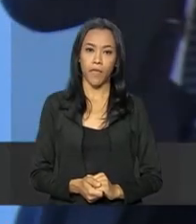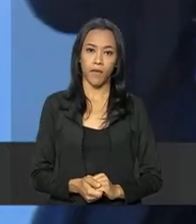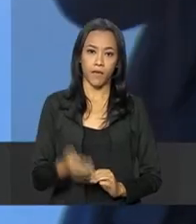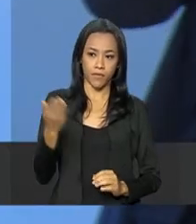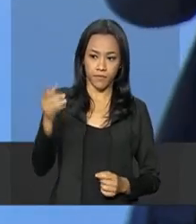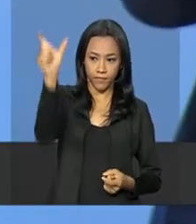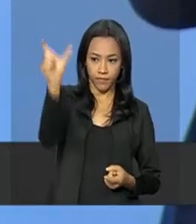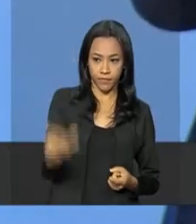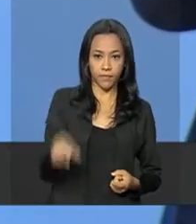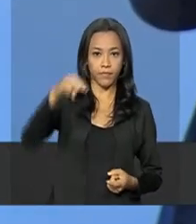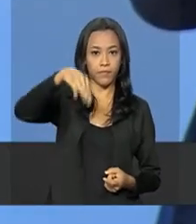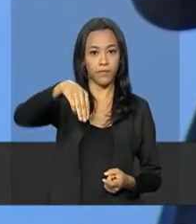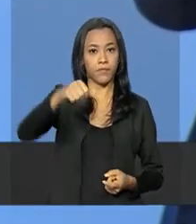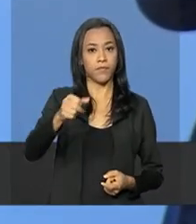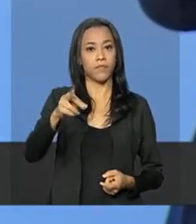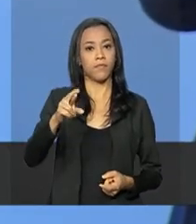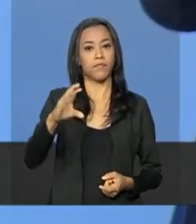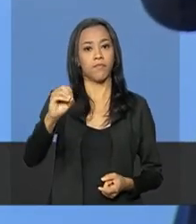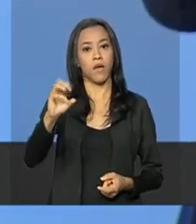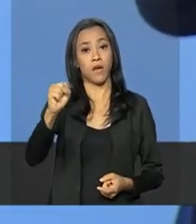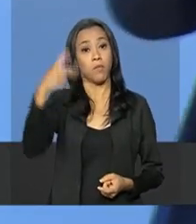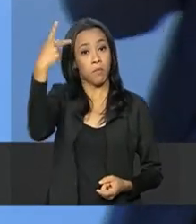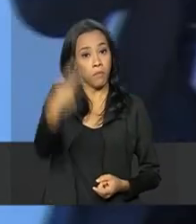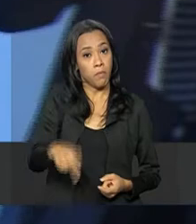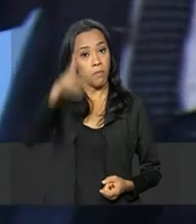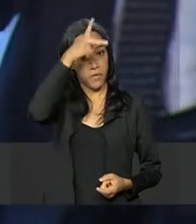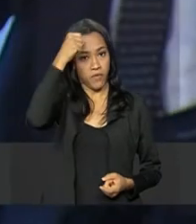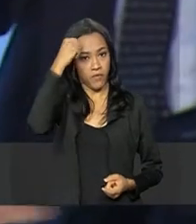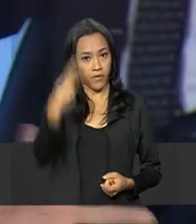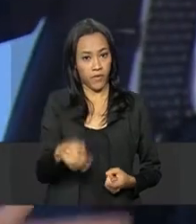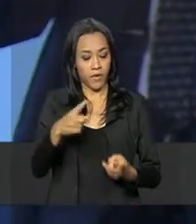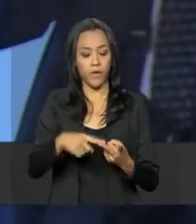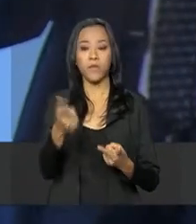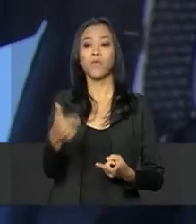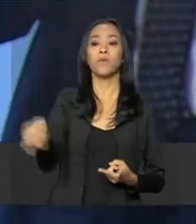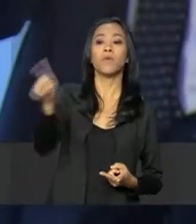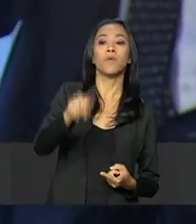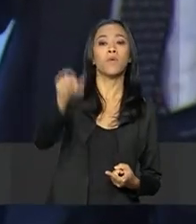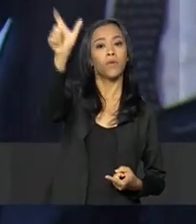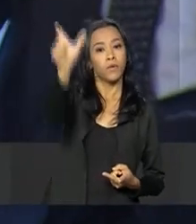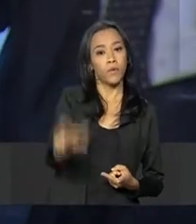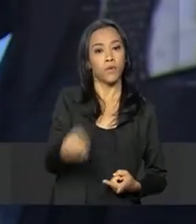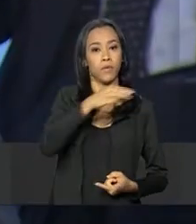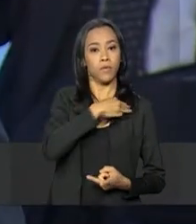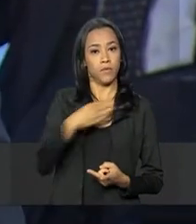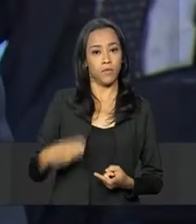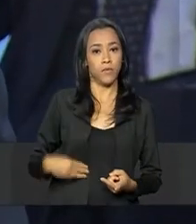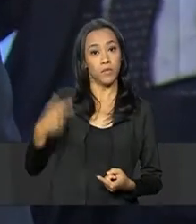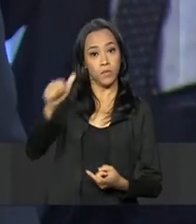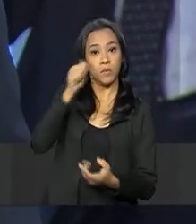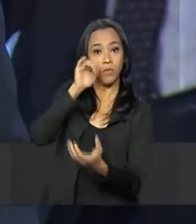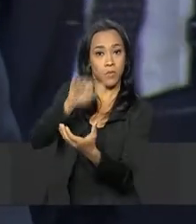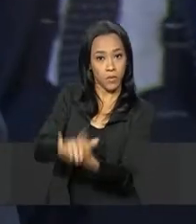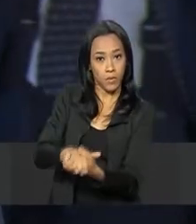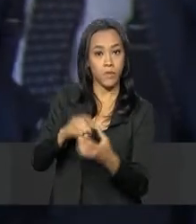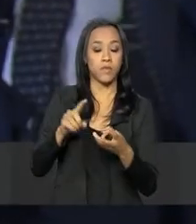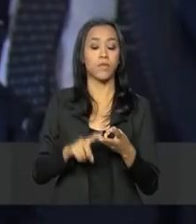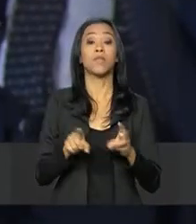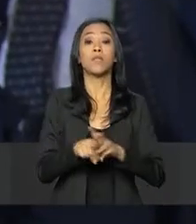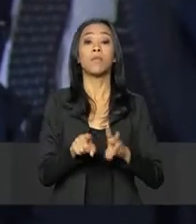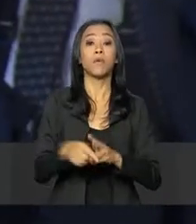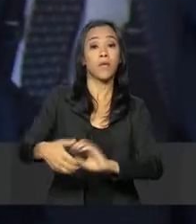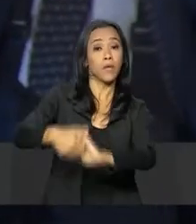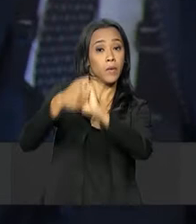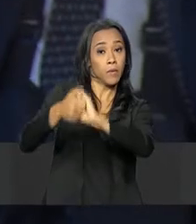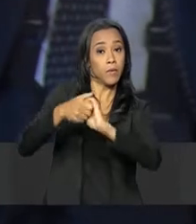oliva prefeito aquele guaratinguetá o gilberto occhi e suas senhoras quero cumprimentar o marcelo coutinho presidente